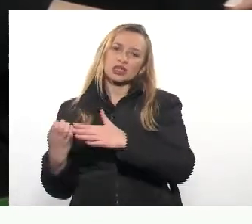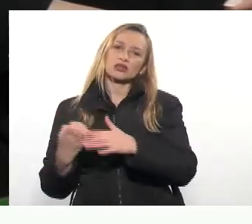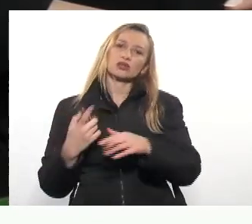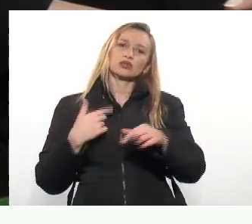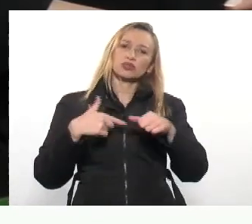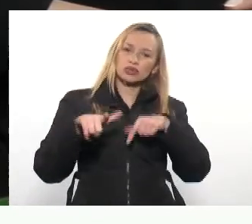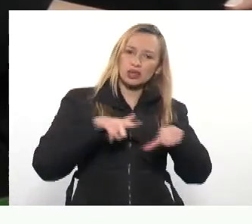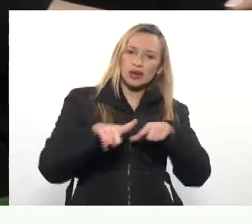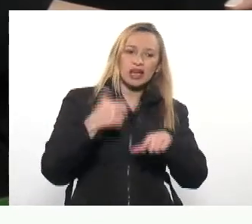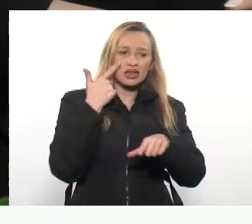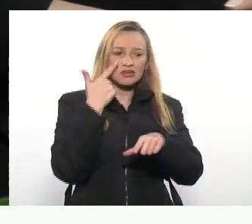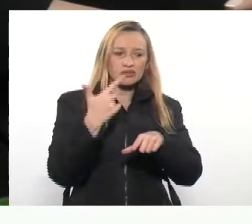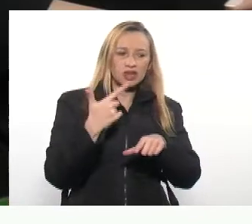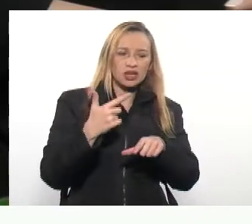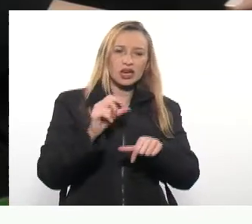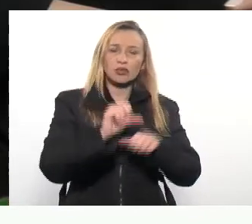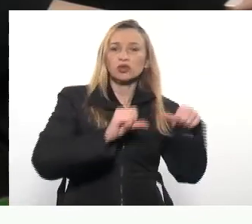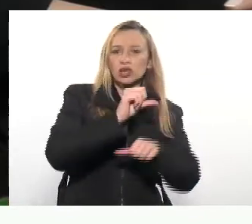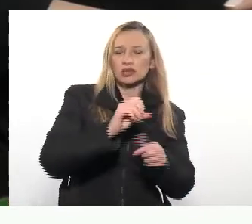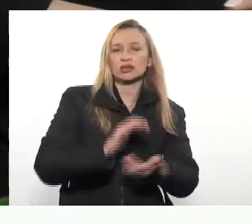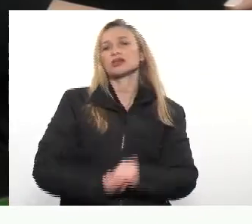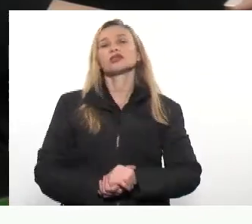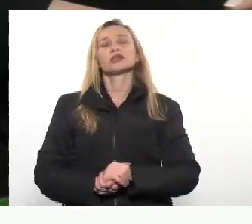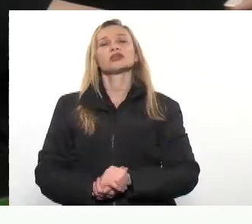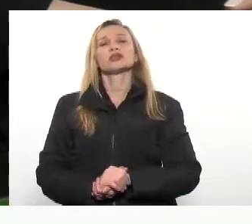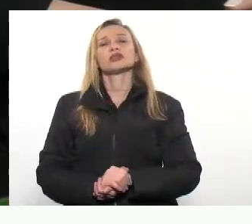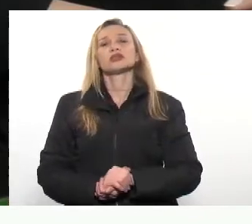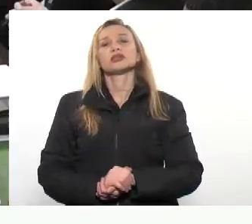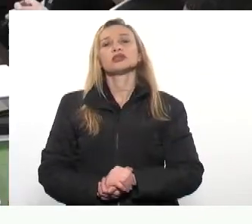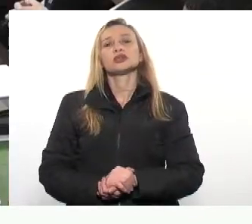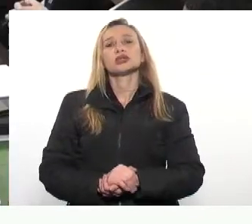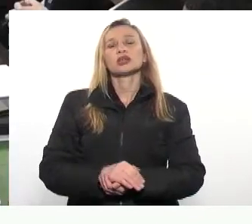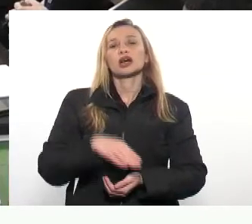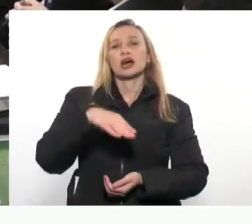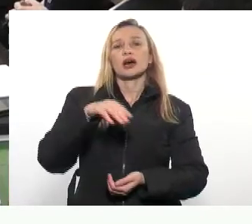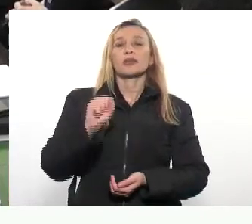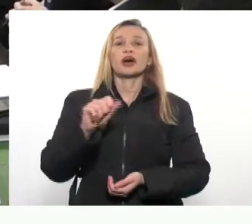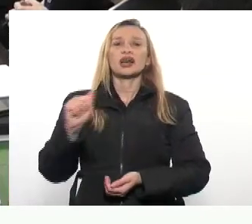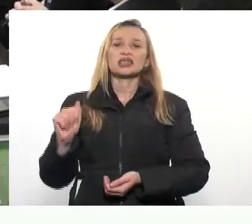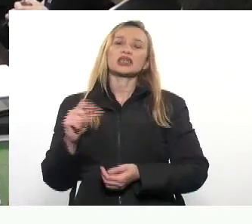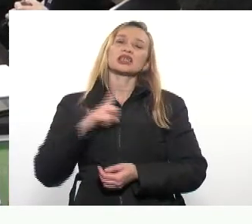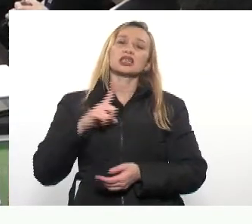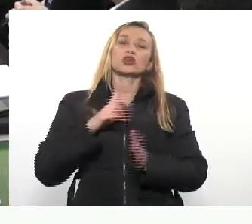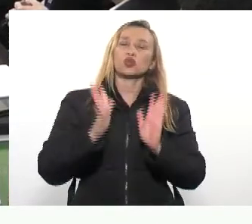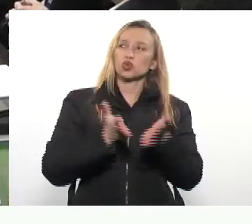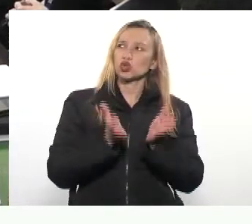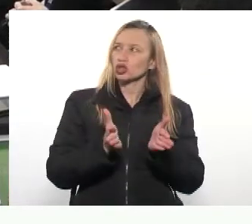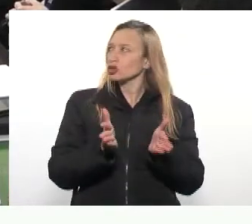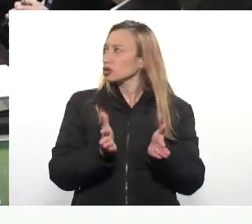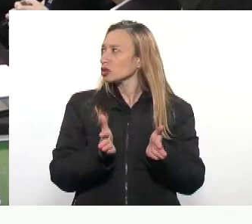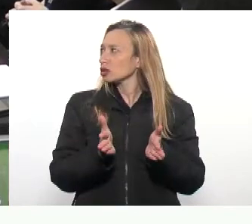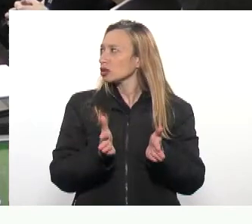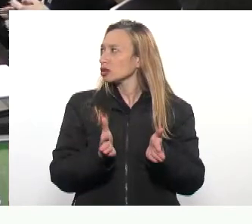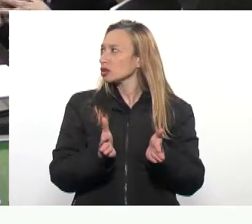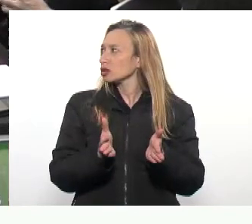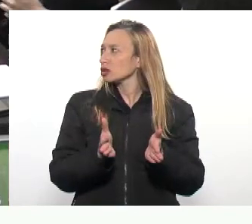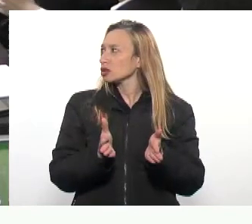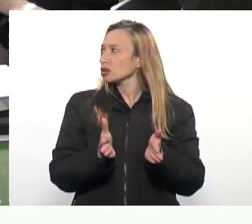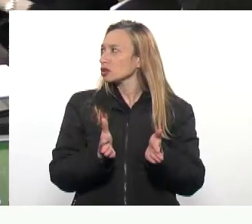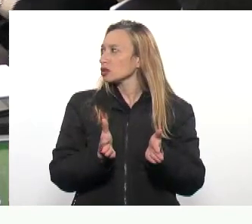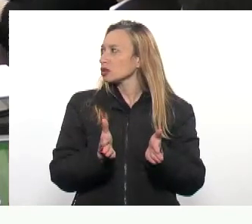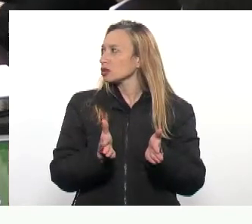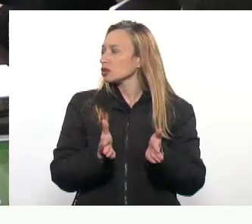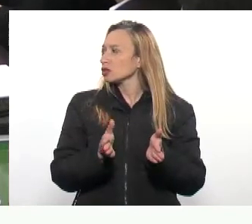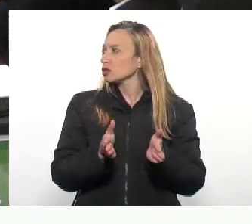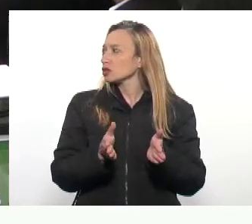vamos ver qual foi o comportamento. Nós rodamos a estrutura, a massa que tem hoje, que é de rua, e julgamos como se a